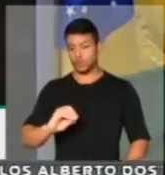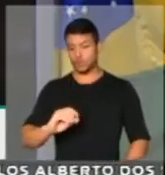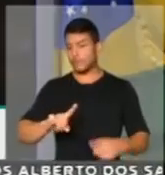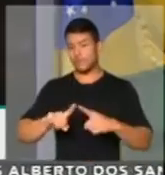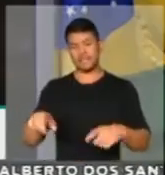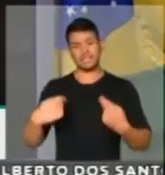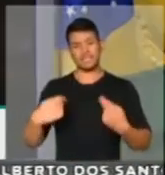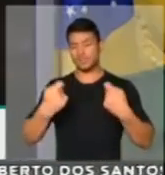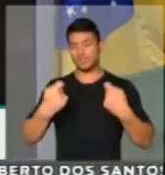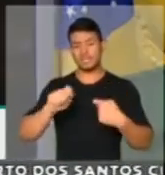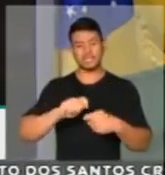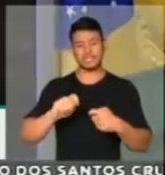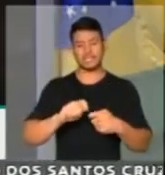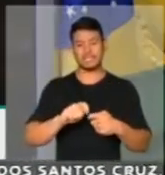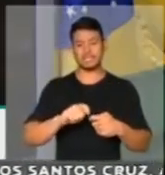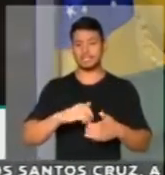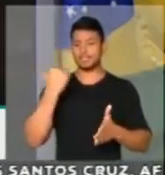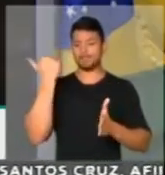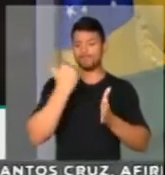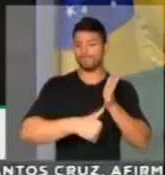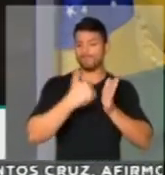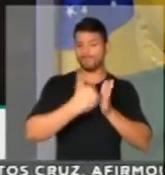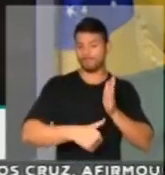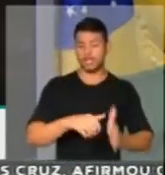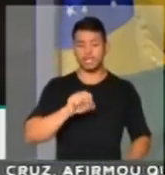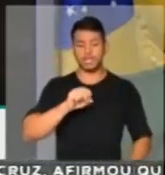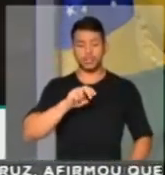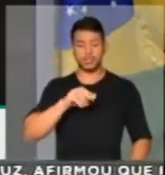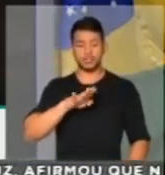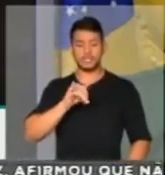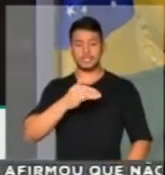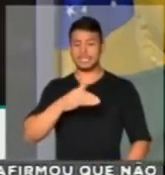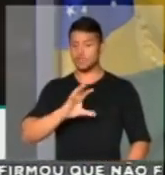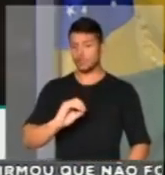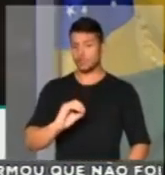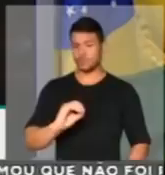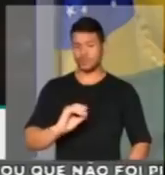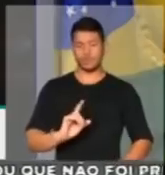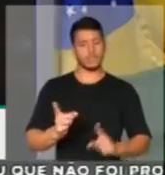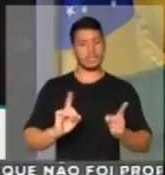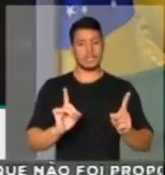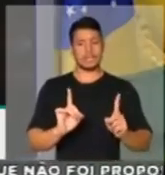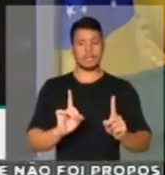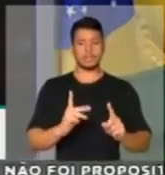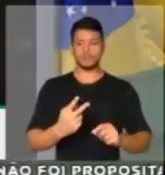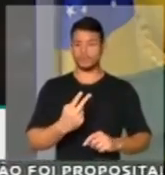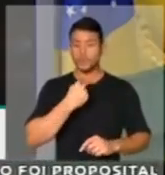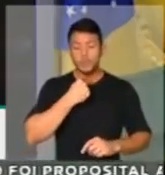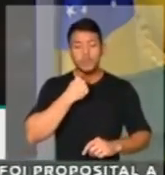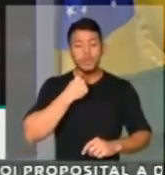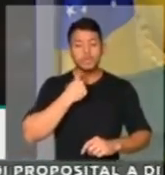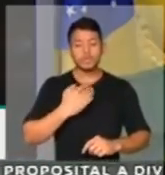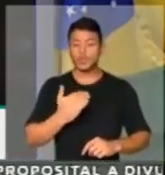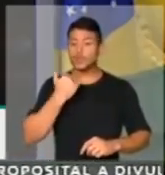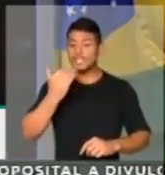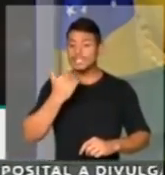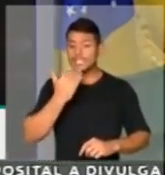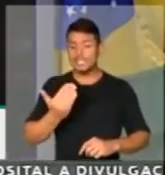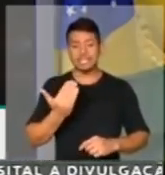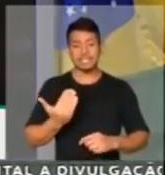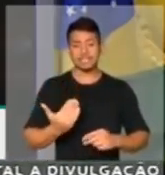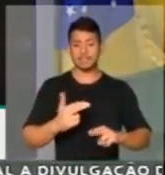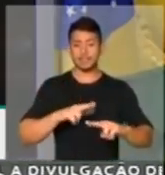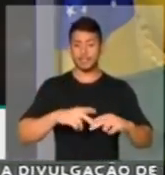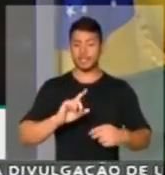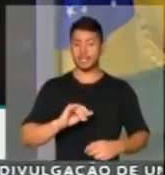subsídio para sobreviver e não deve ter subsídio simplesmente porque tem organização dentro desta casa. Não faz o menor sentido